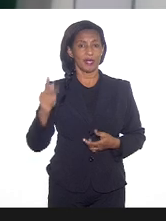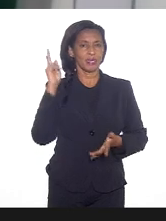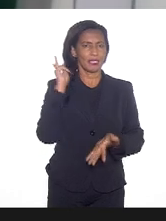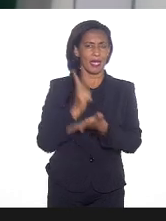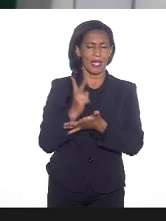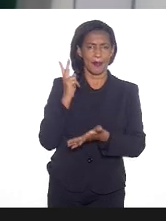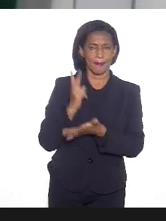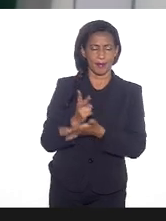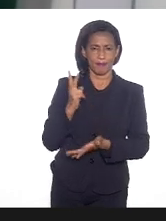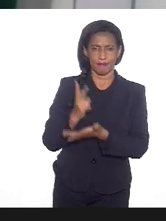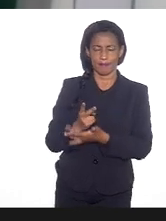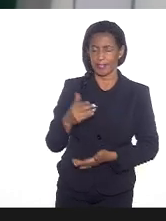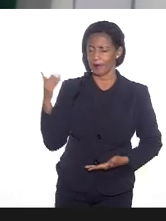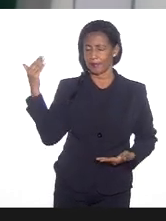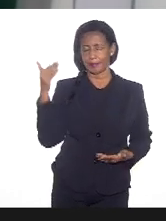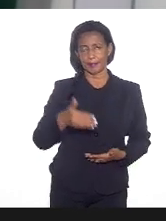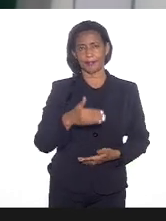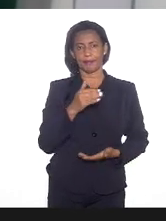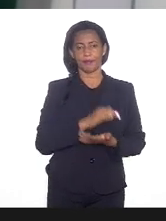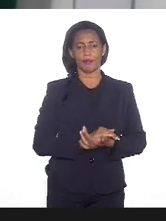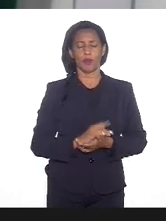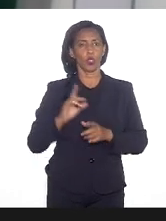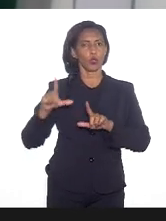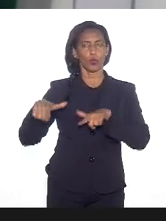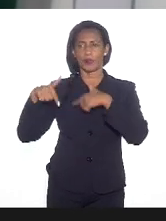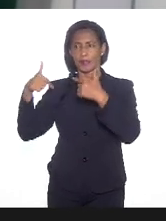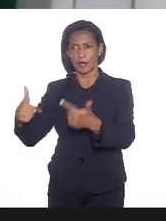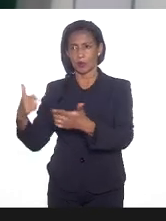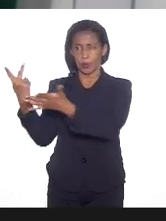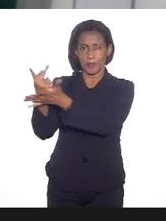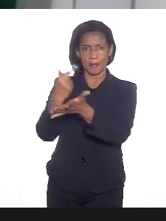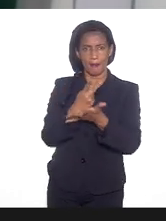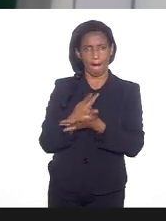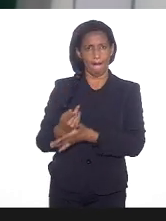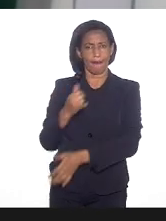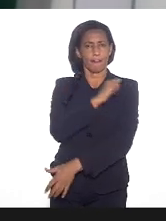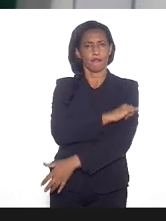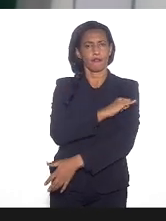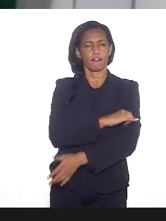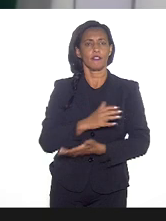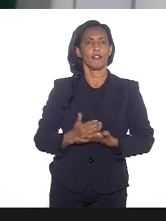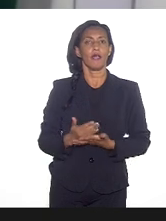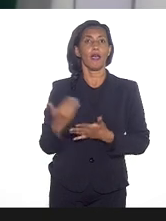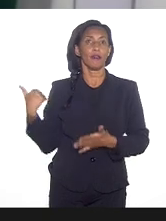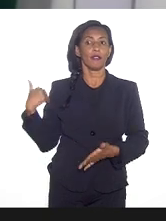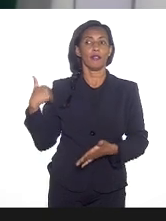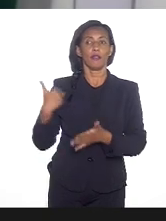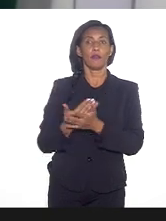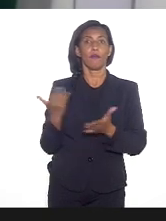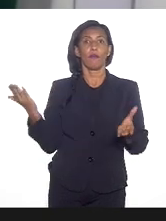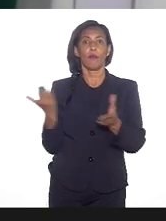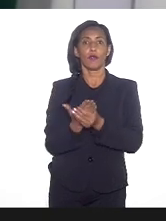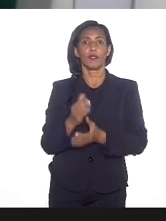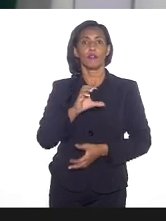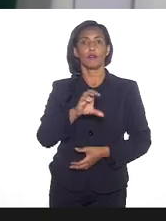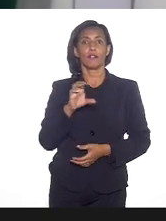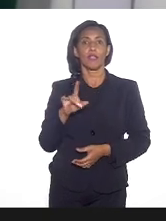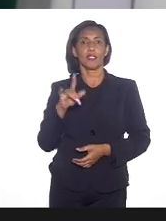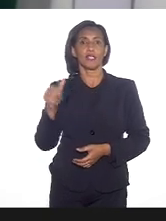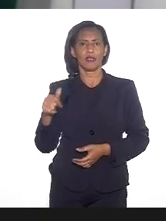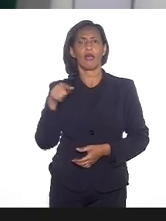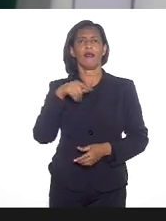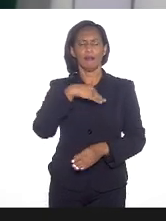ele, está em toda parte em operações nebulosas no Rio de Janeiro, inclusive no recente processo de privatização da SEDAE, onde